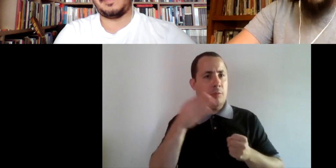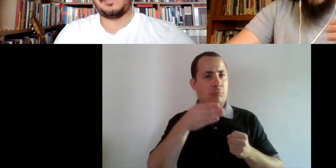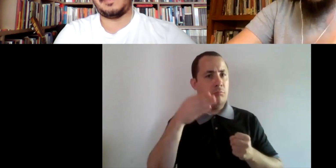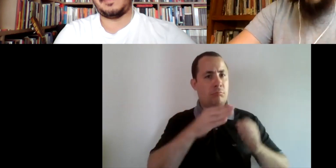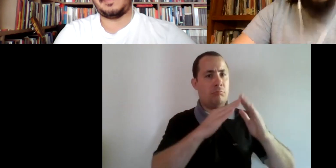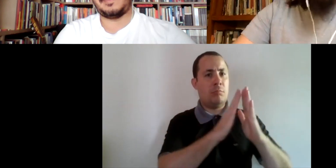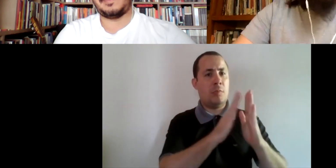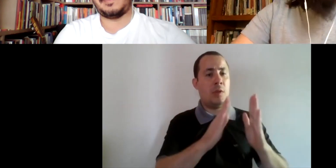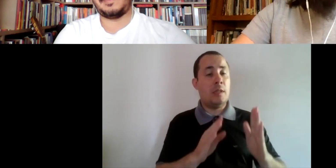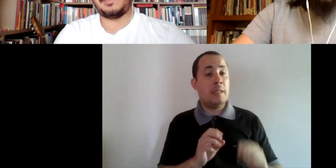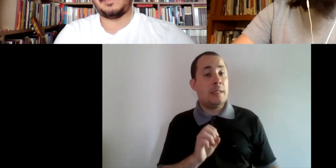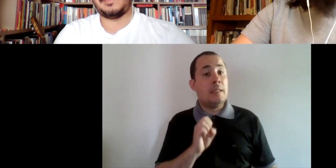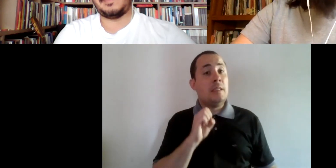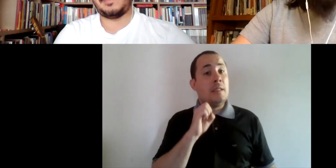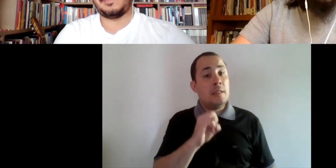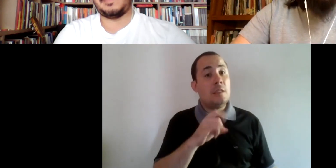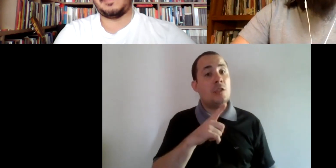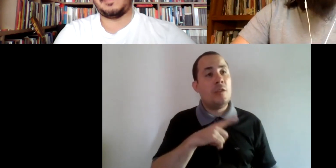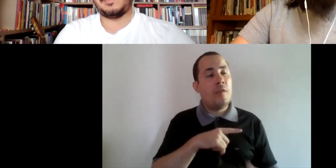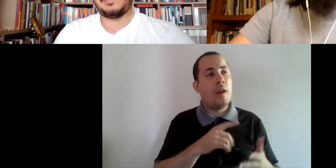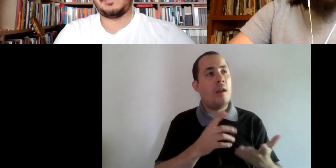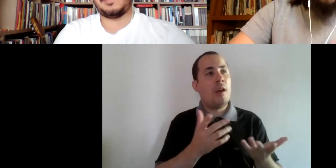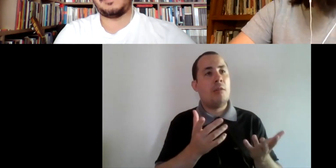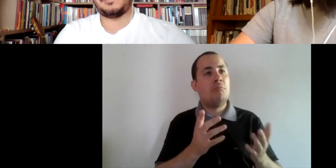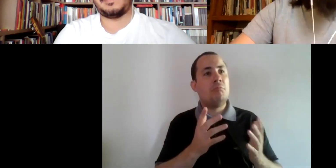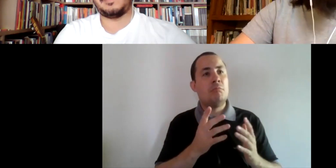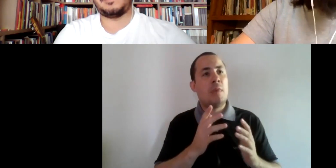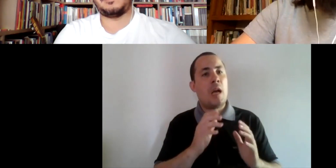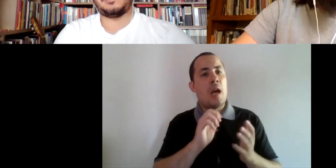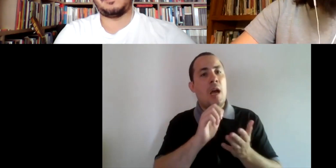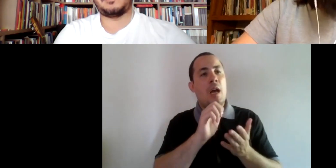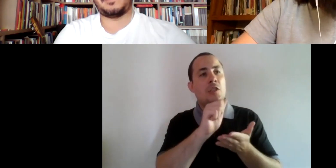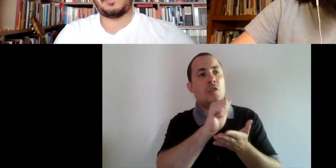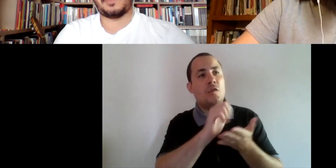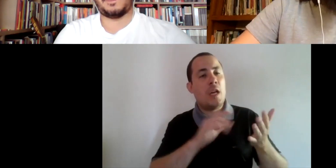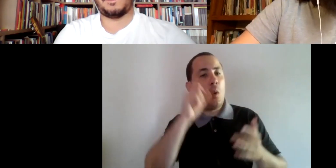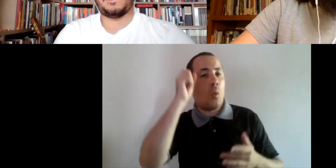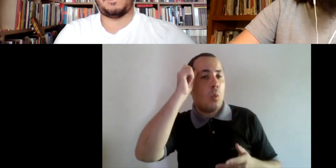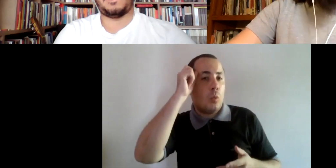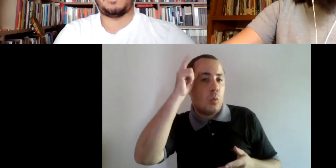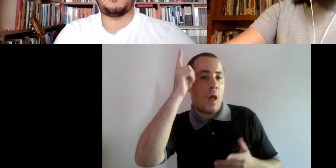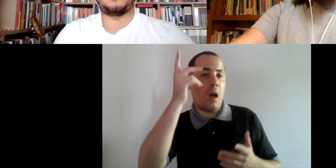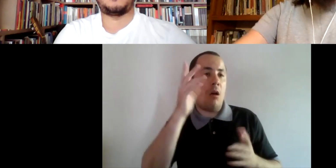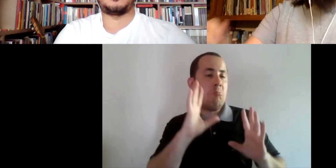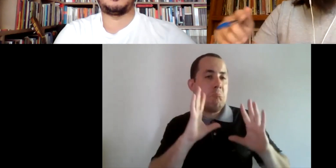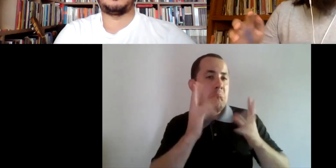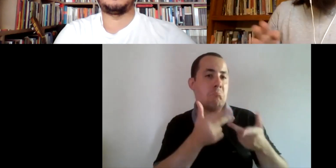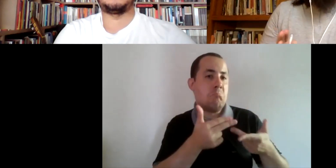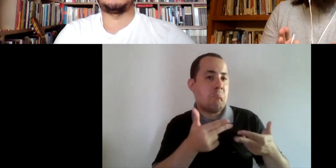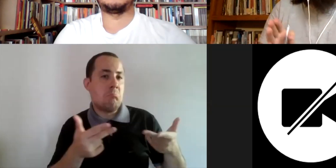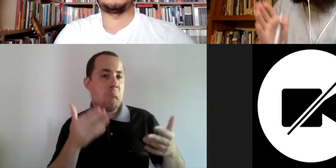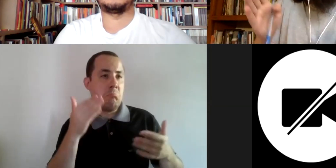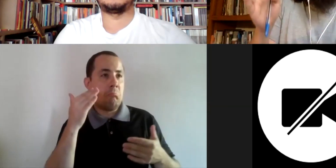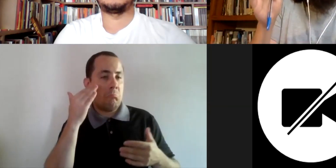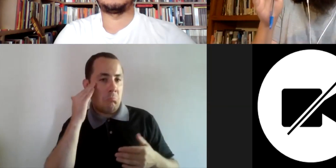são atividades culturais nas bibliotecas. Mais atividades culturais nas bibliotecas. Então, acho que assim,